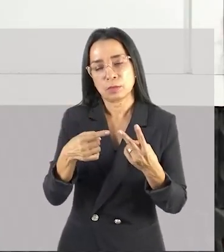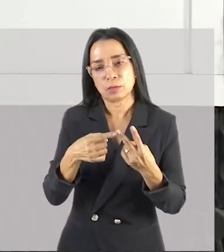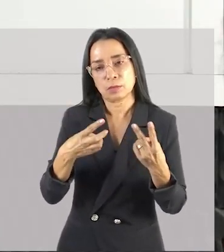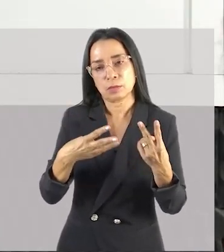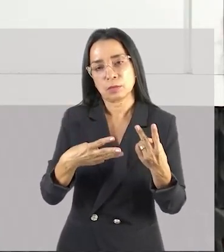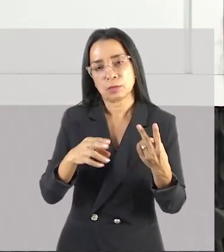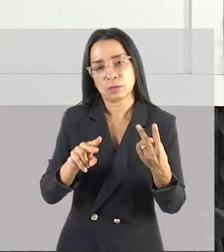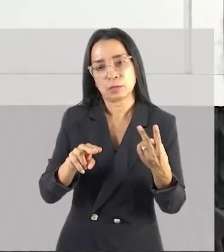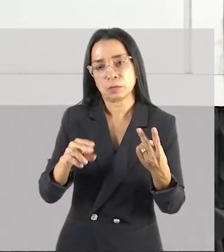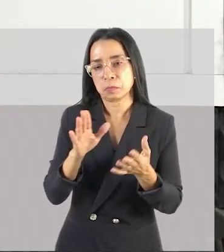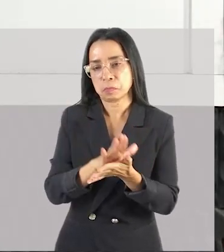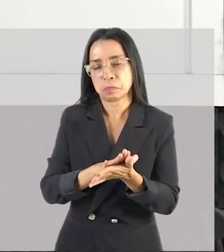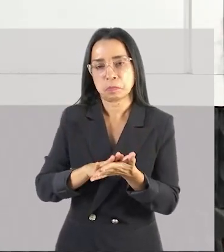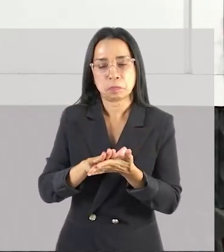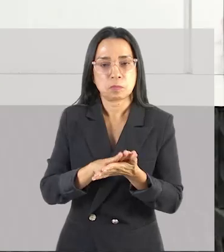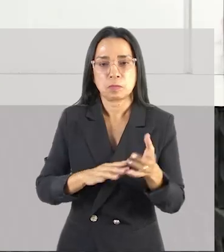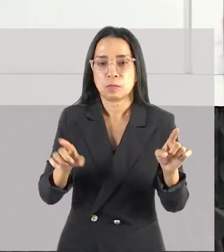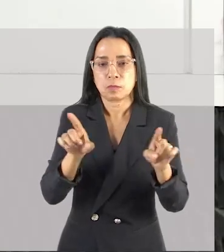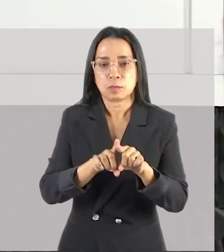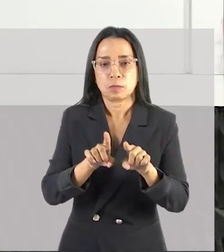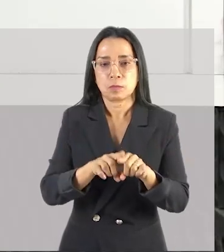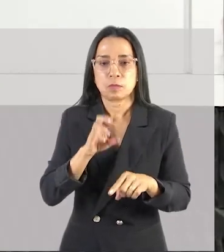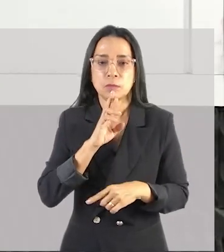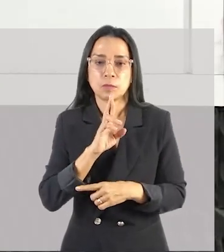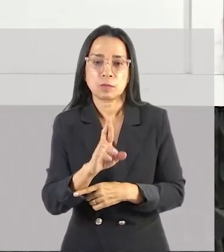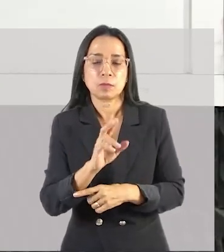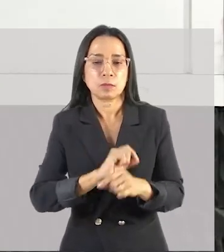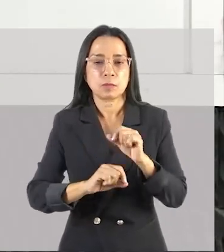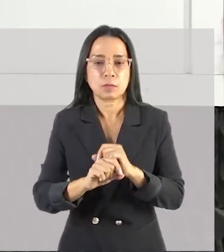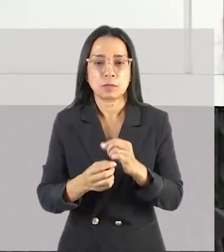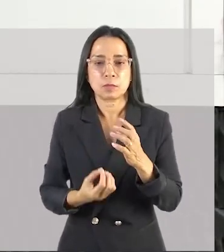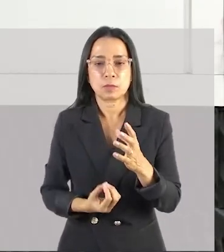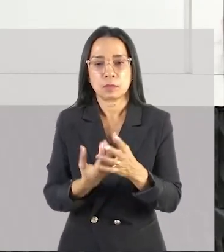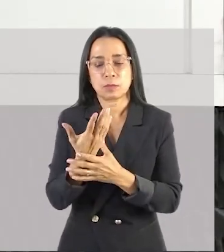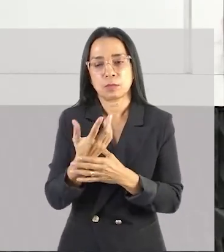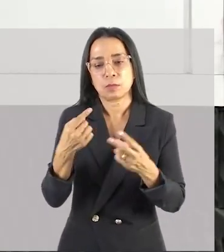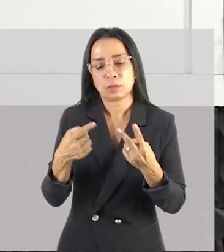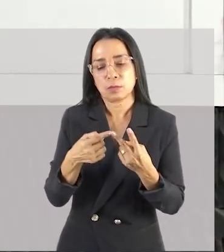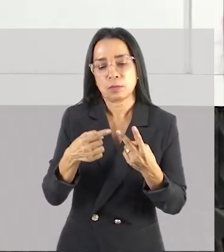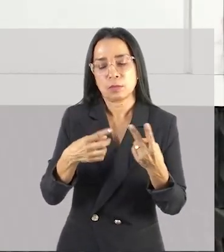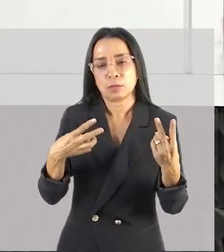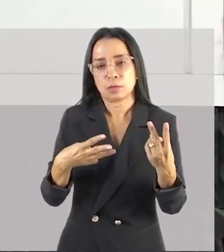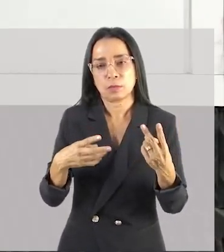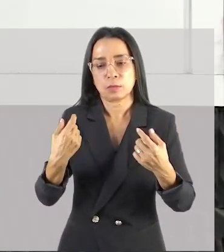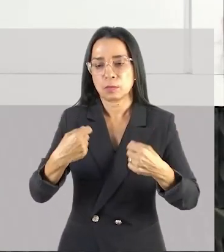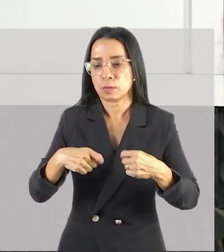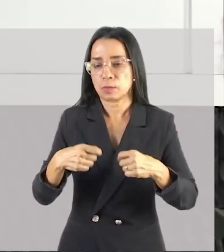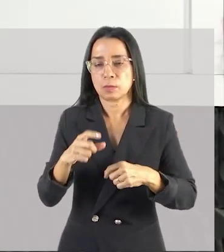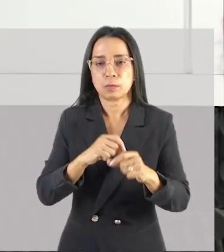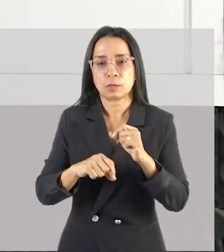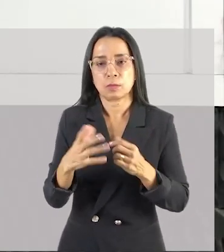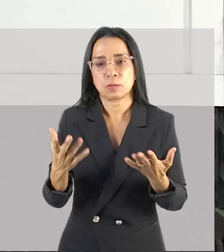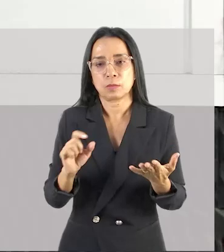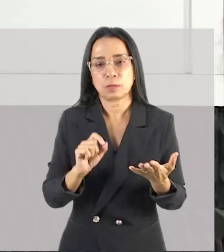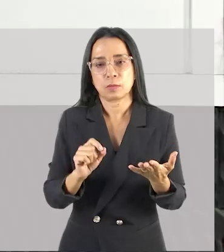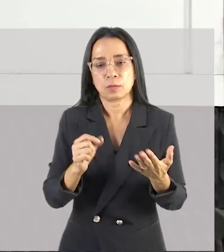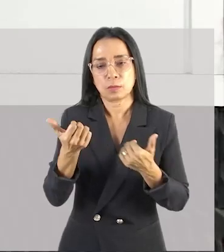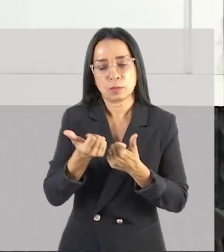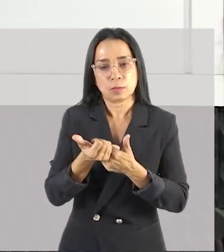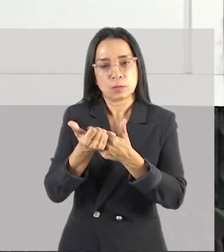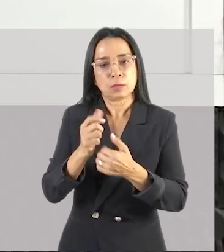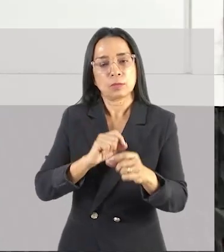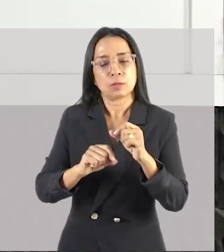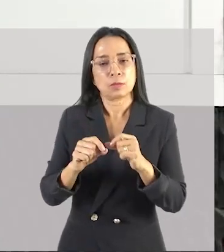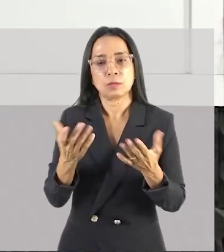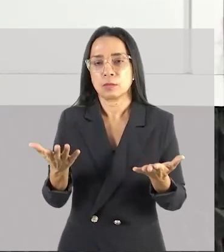nada. Também as respostas aparecem a raiz de 3. Então, eu não preciso substituir a raiz